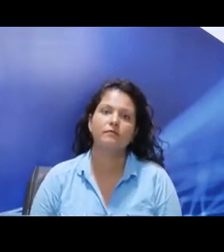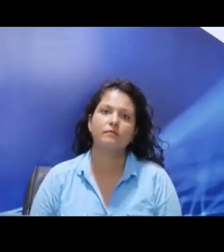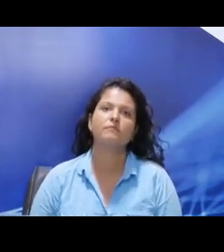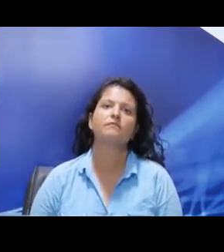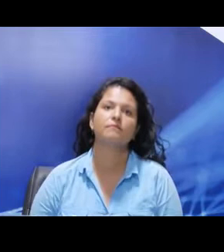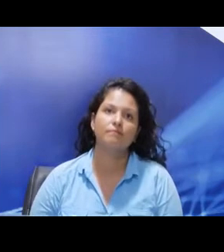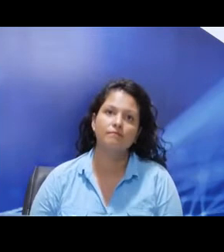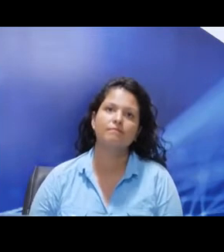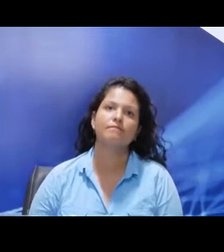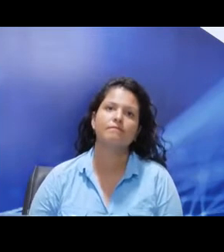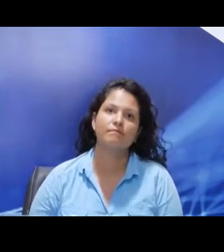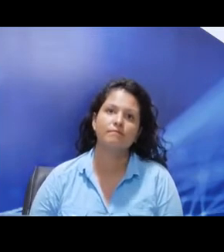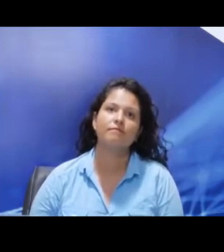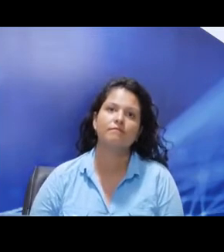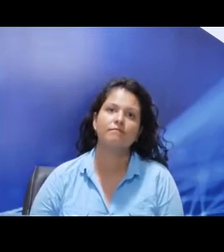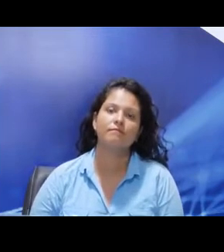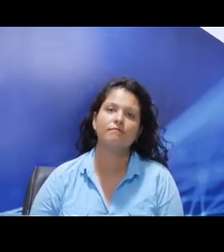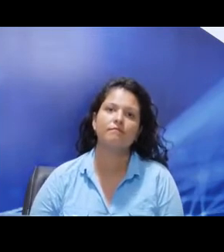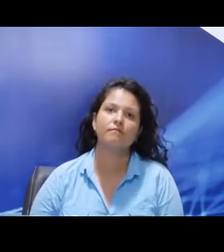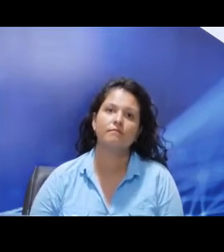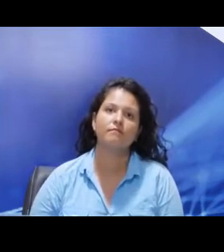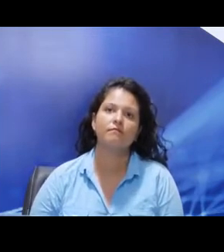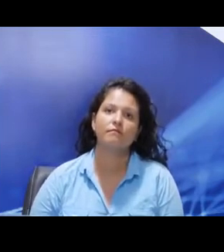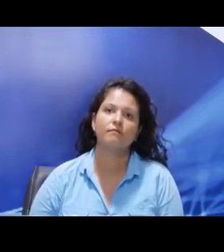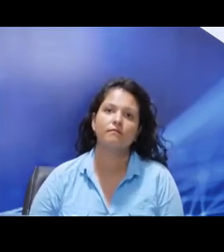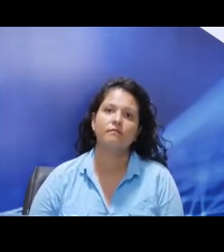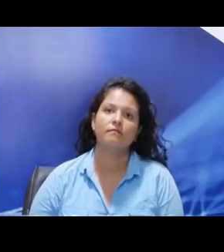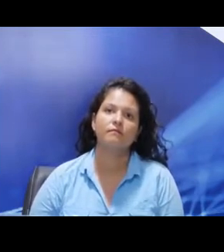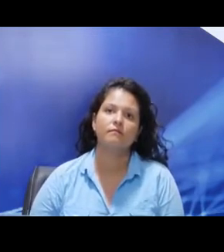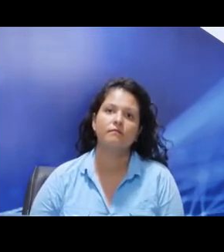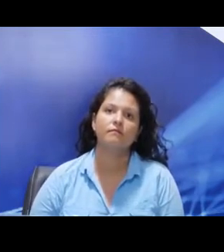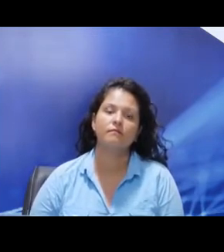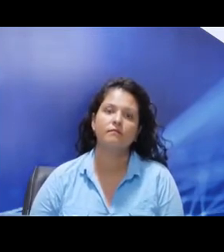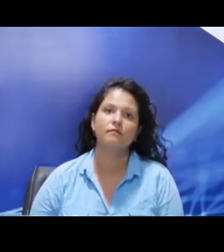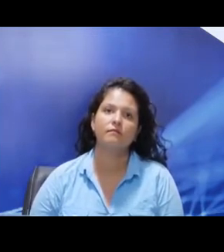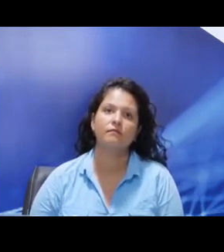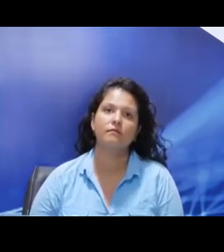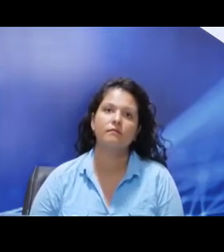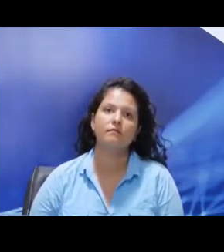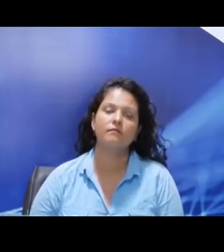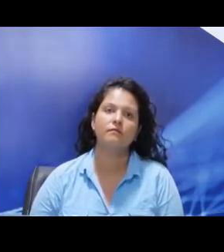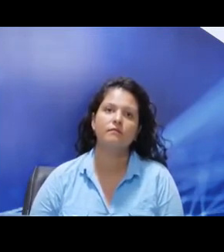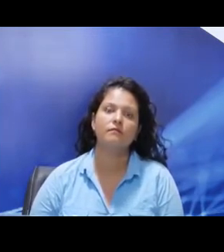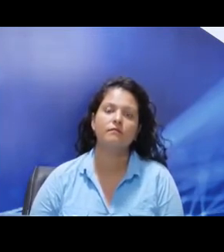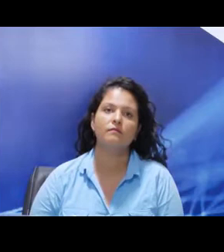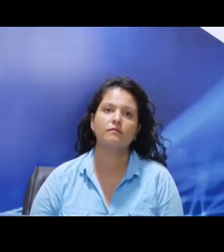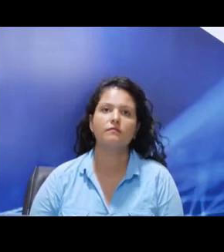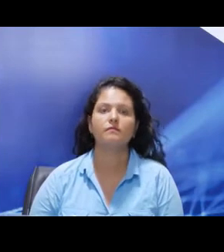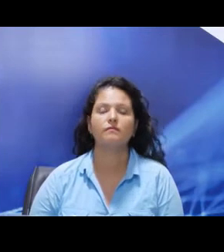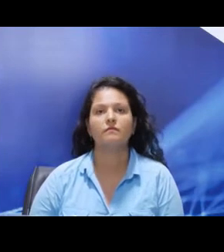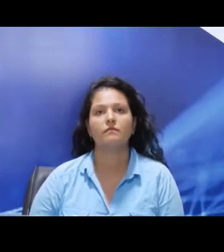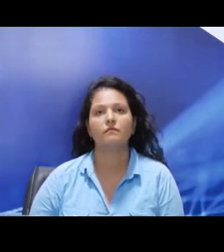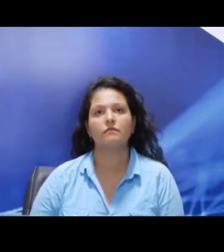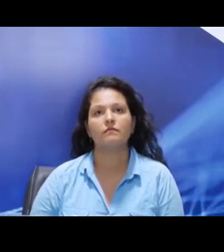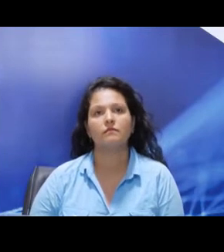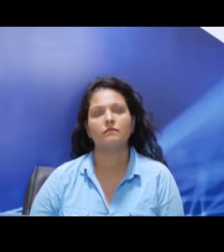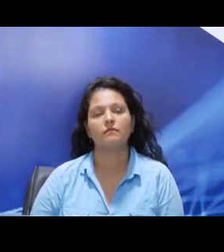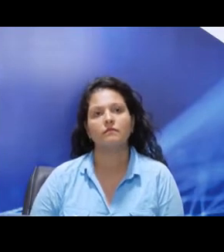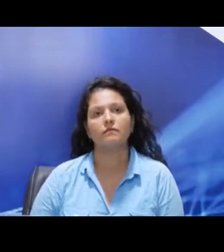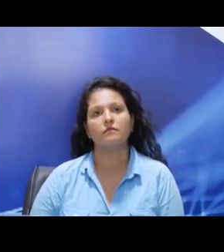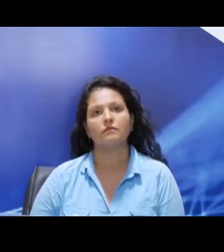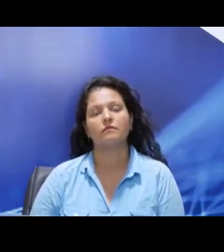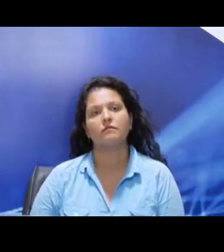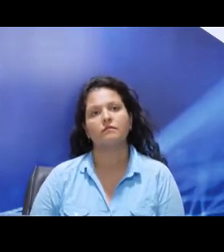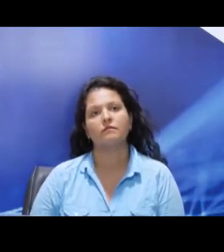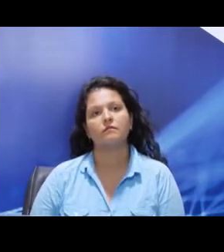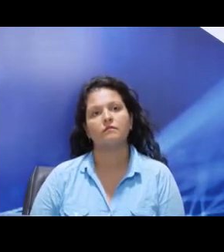ali, né, no silo, né? Você está levando uma silagem que hoje talvez possa estar em um grau de deterioração, amanhã está outro, a